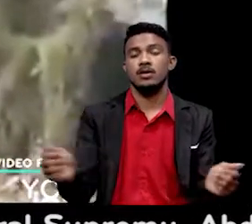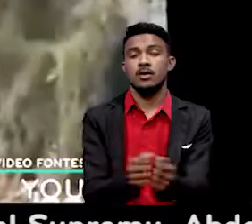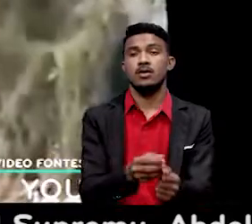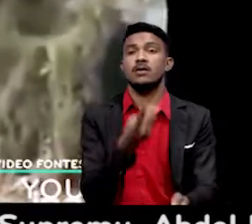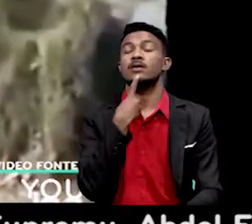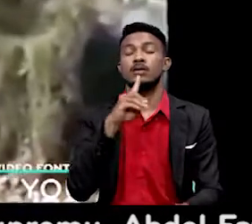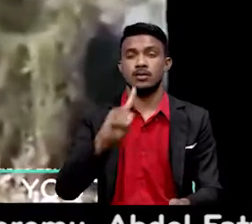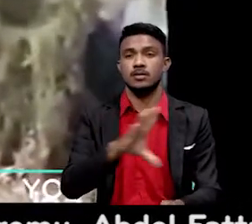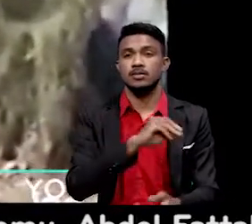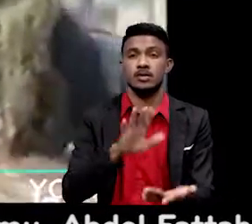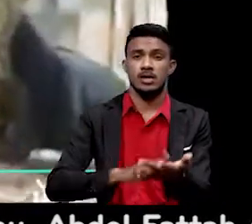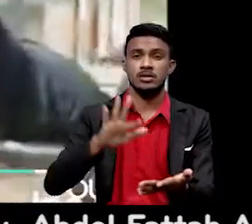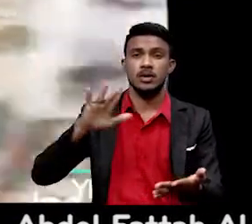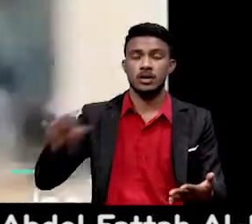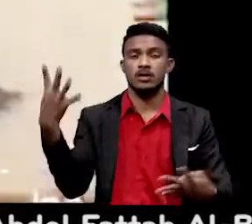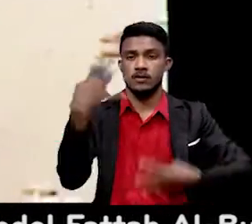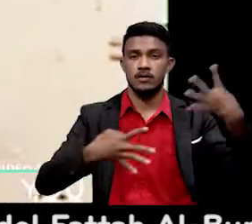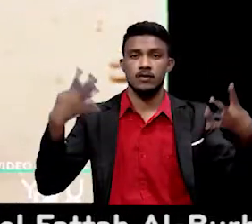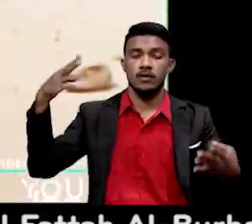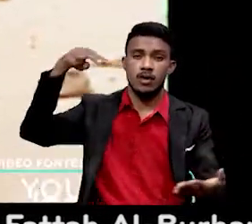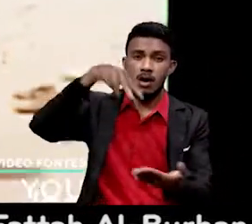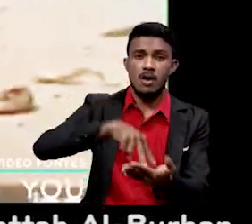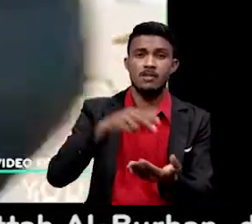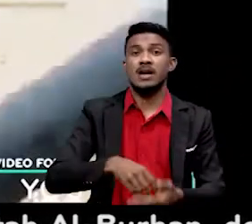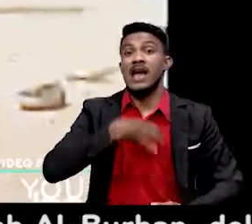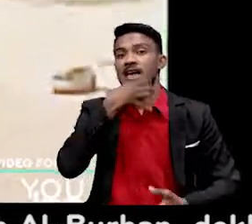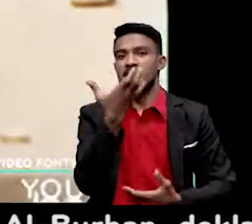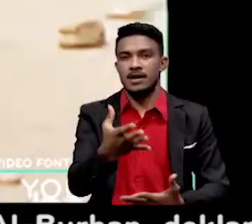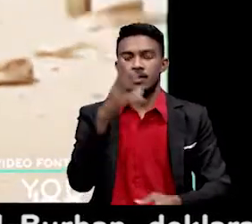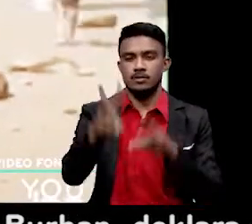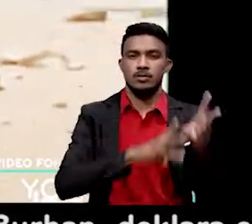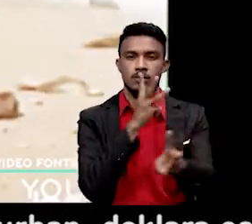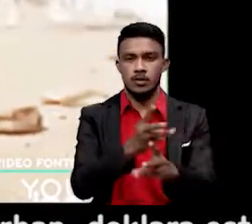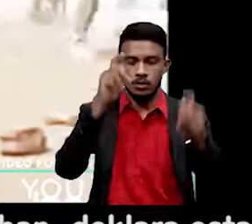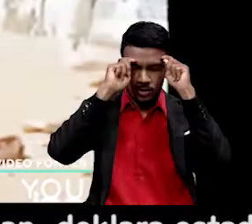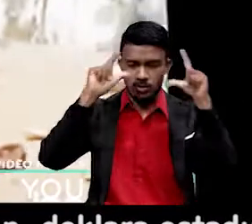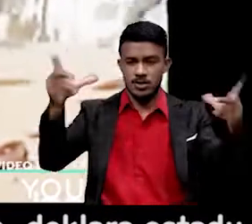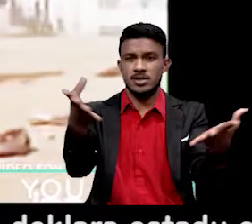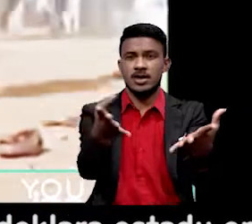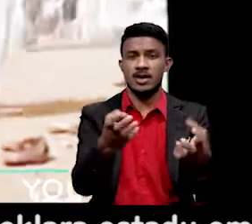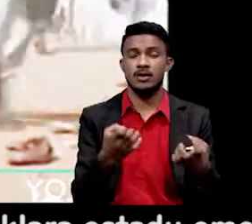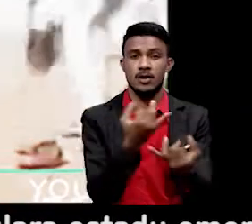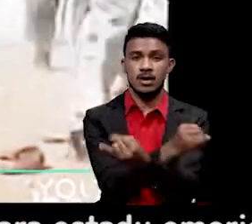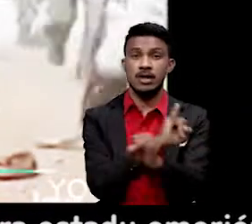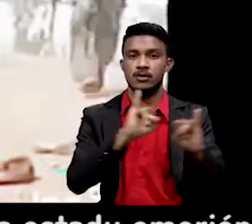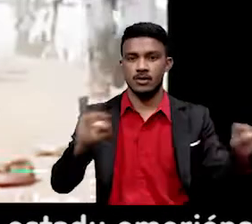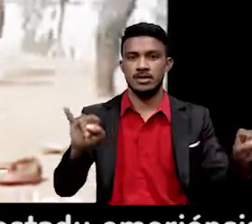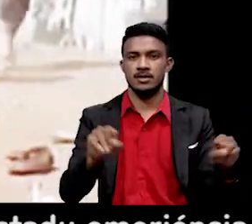no espírito lutanian, hambrique o de aquila para mundo kata, Timor-Leste, a cara ukun